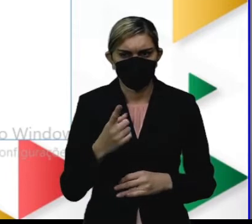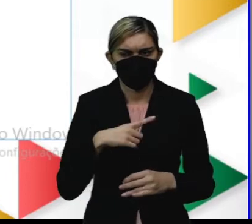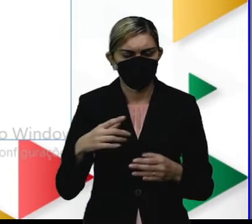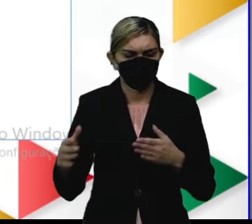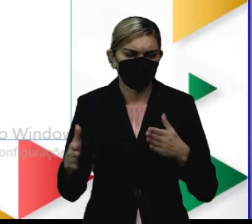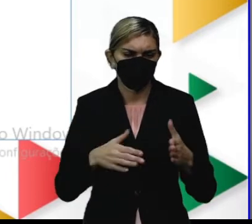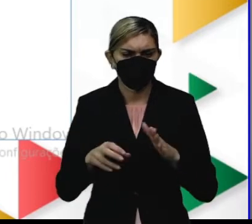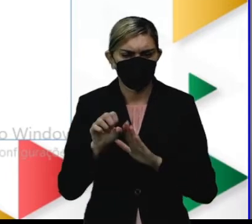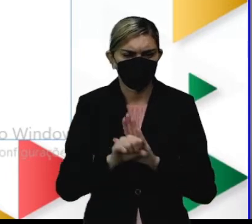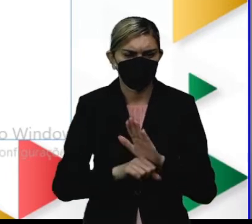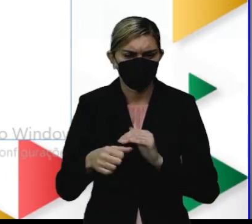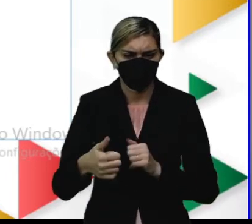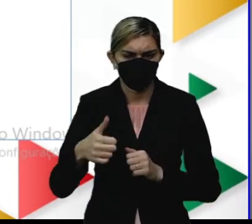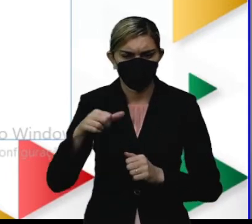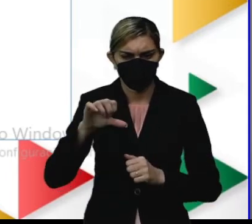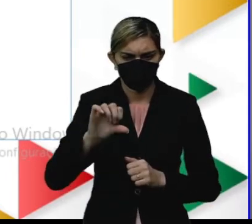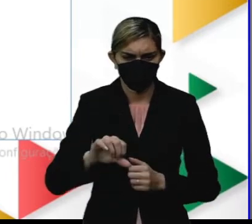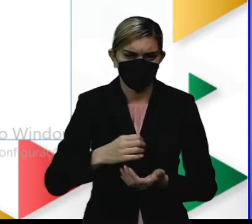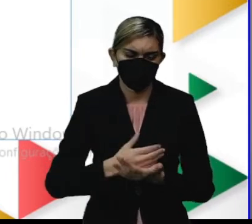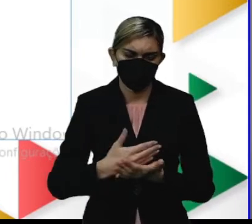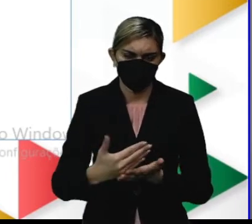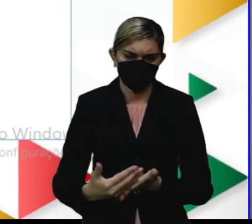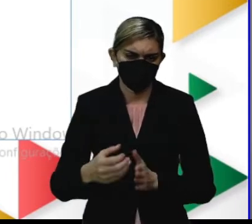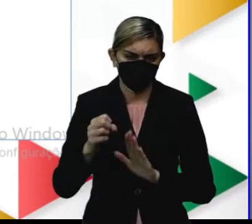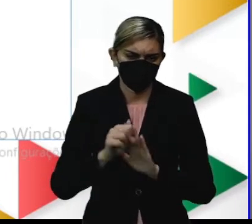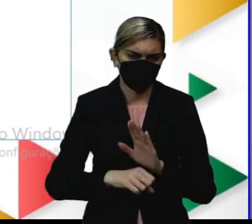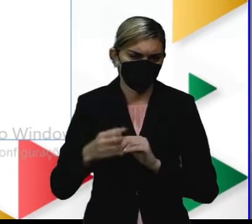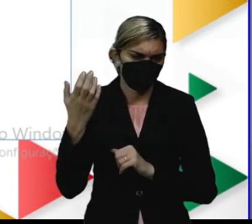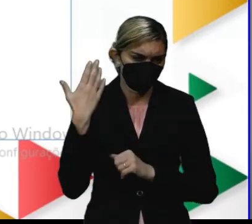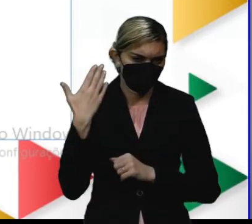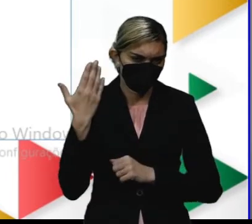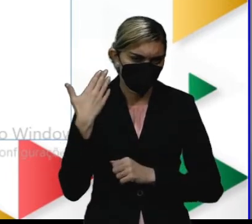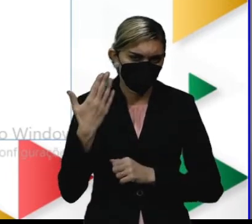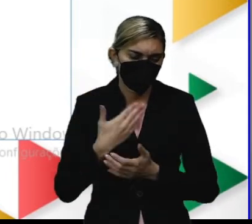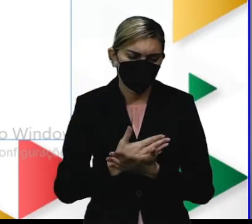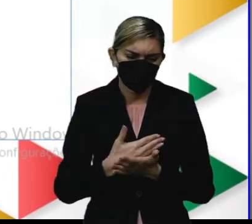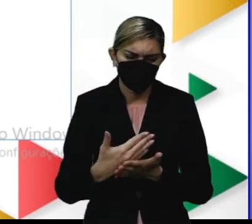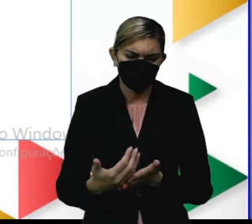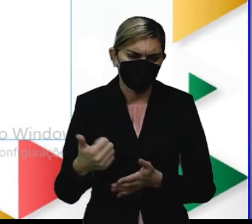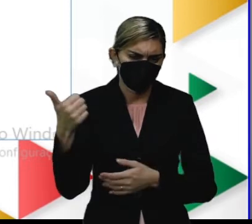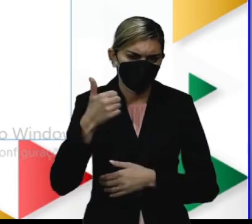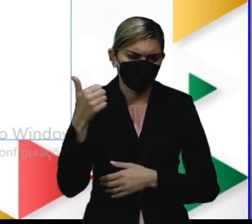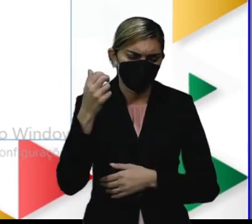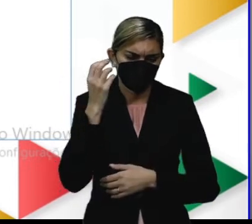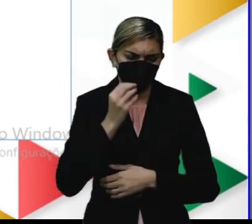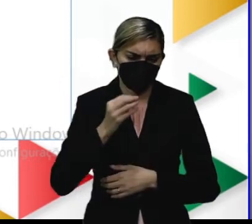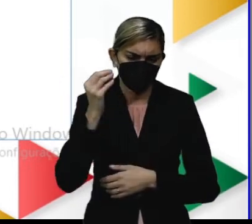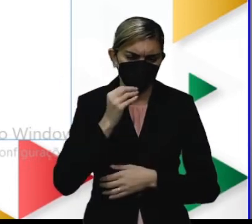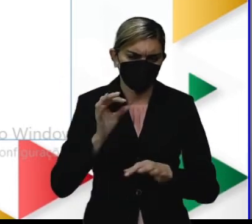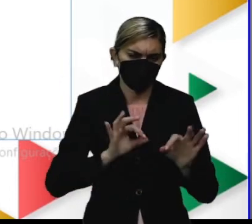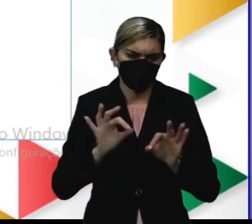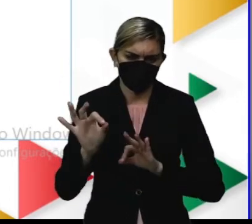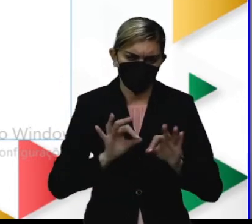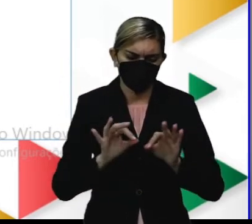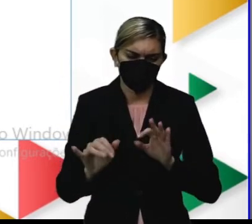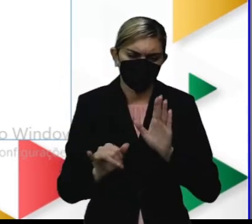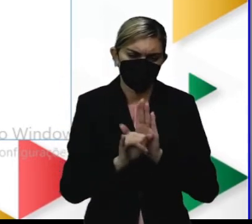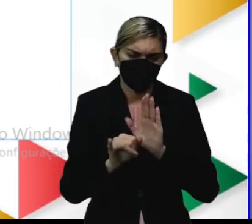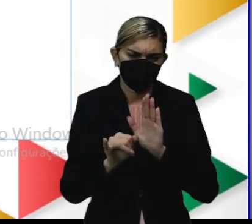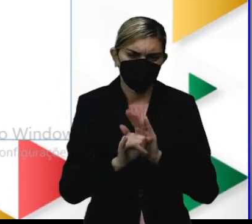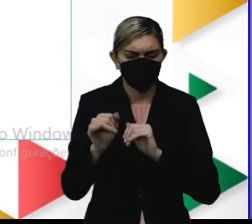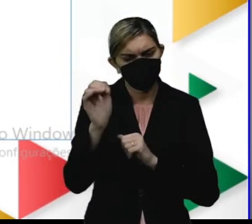Durante o século XIX, já agora no início do século passado, retrasado, começaram as primeiras tentativas de construção de uma